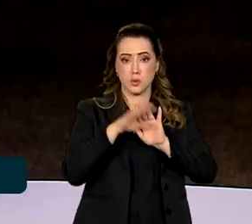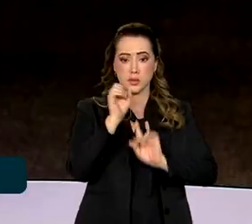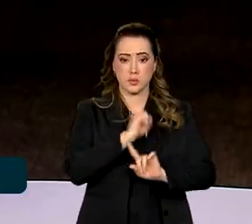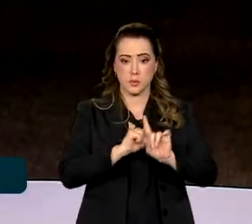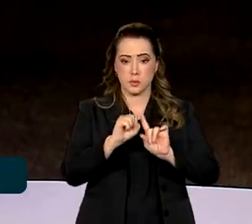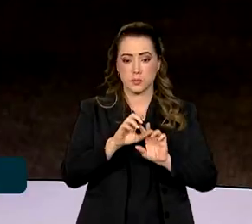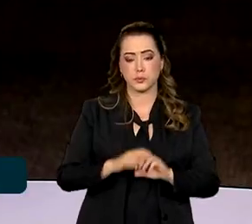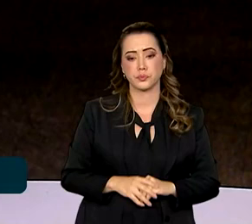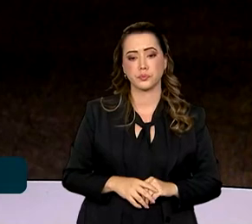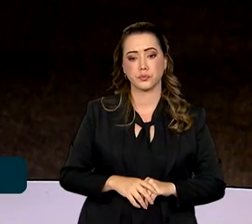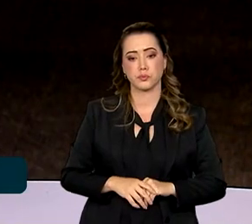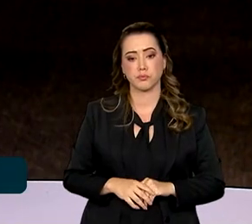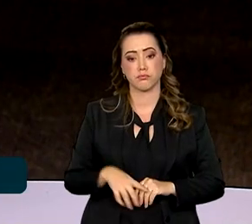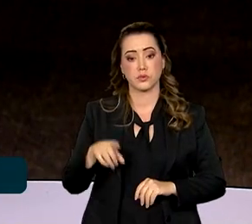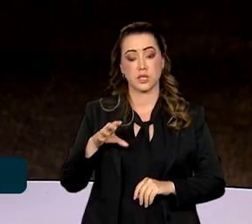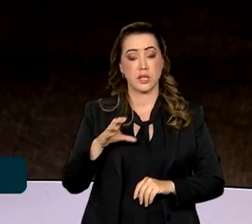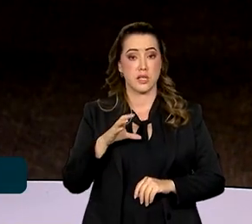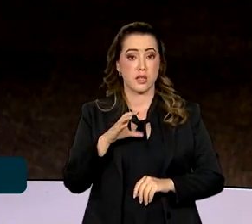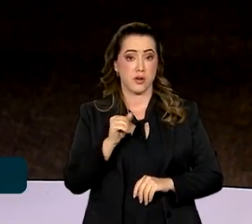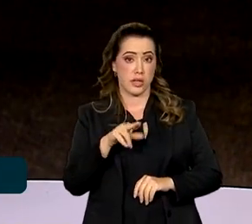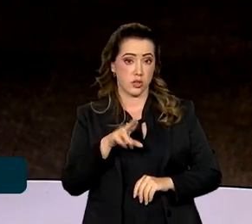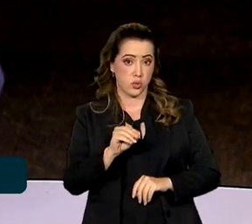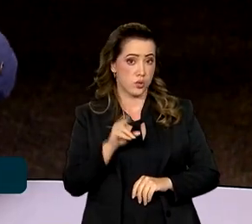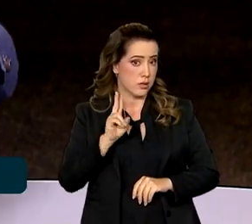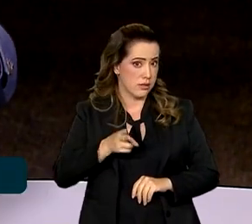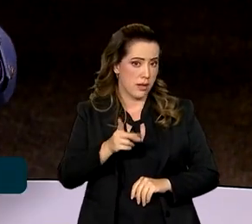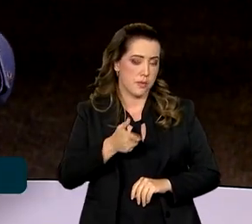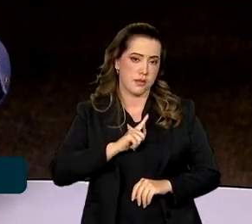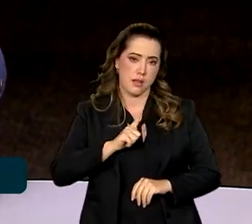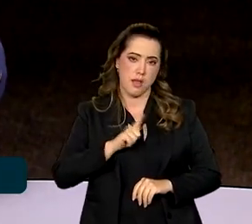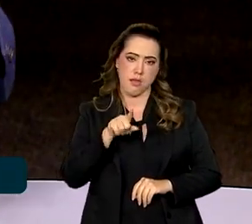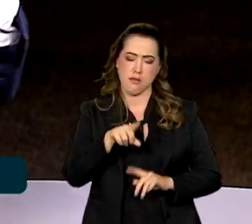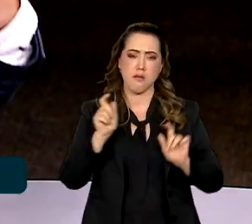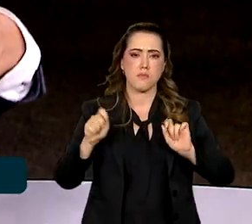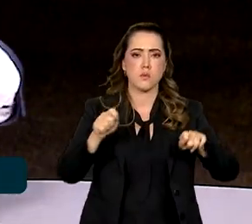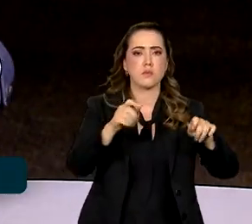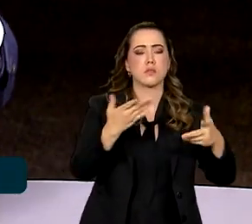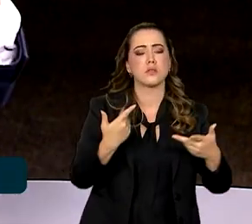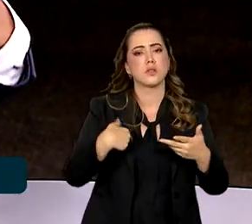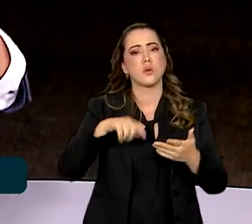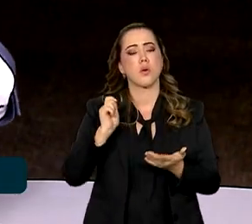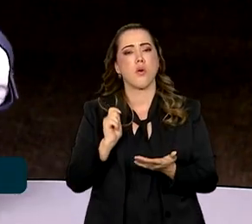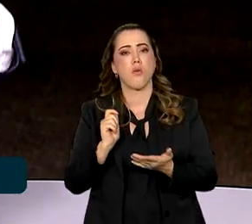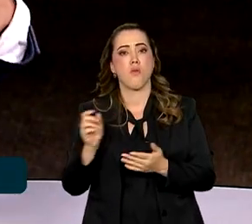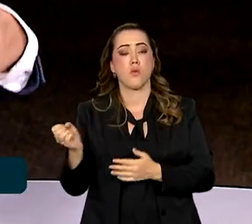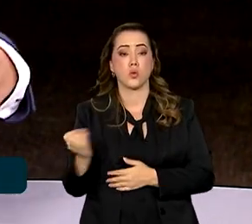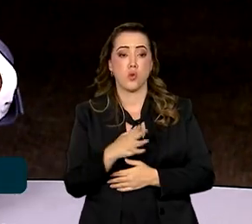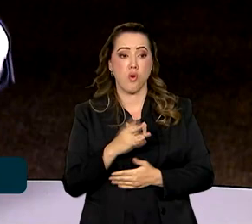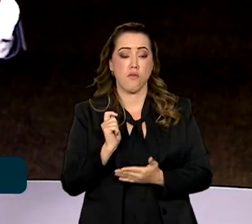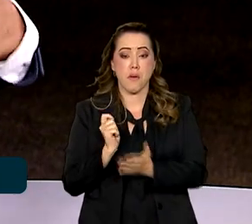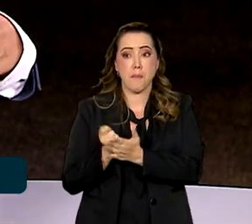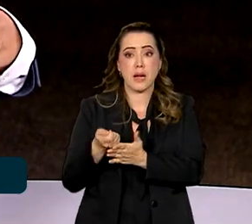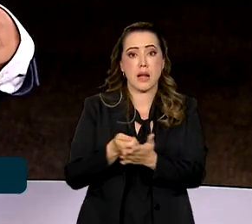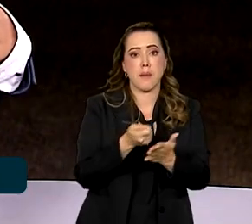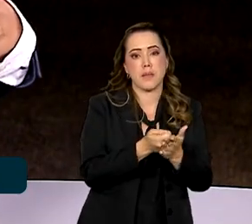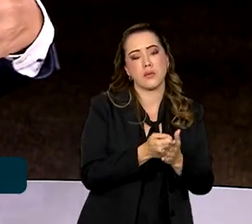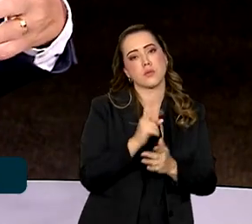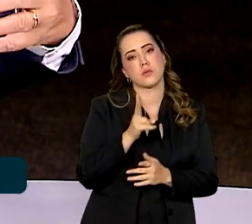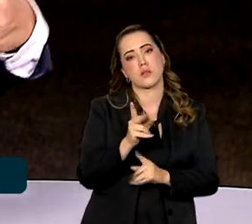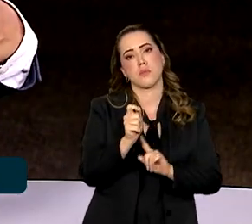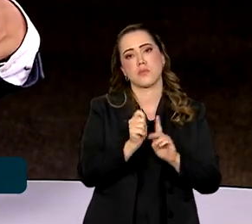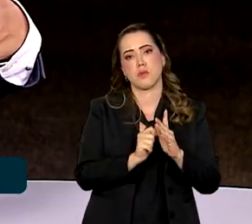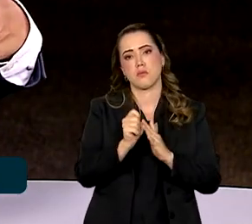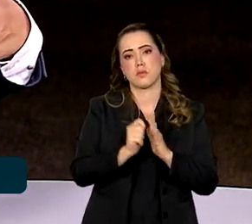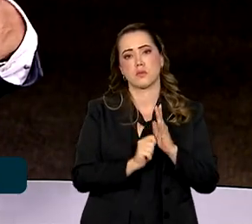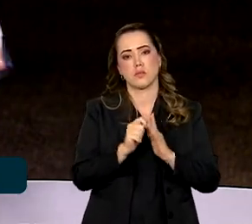sociais. É um cadastro vivo. Ele é um cadastro que é uma folha de pagamento nova todo mês. Nós